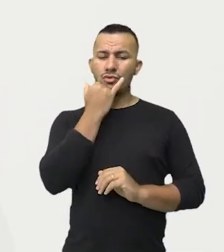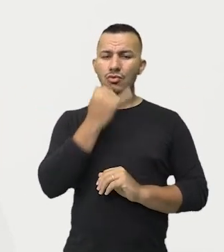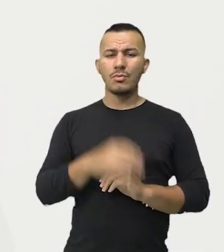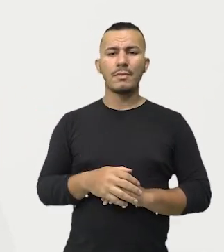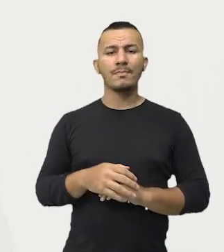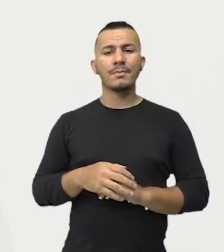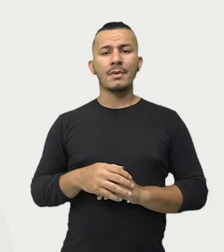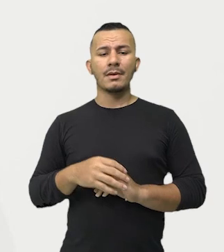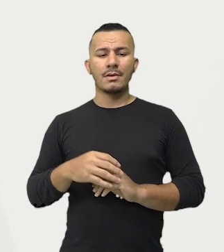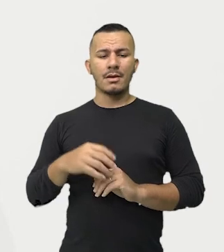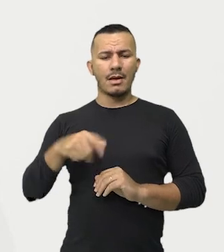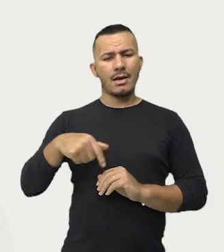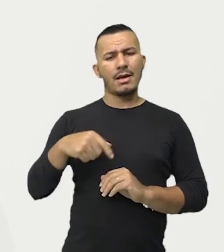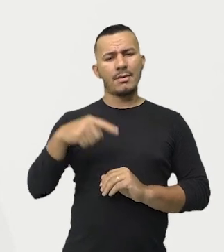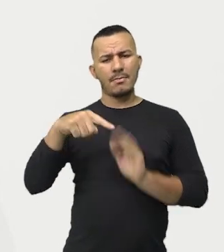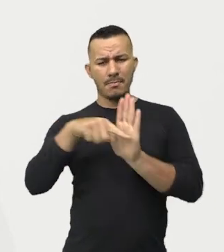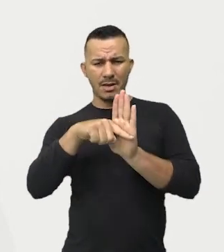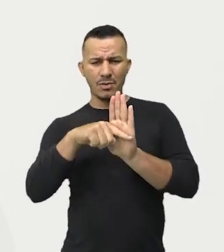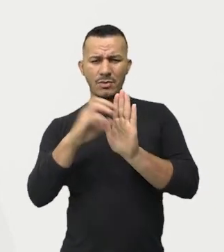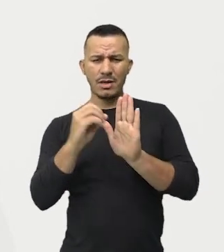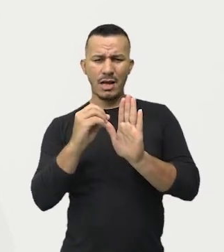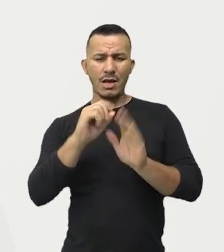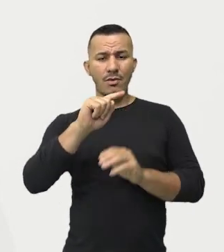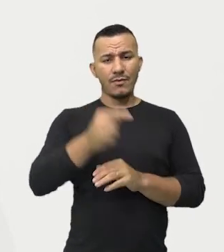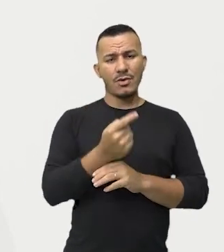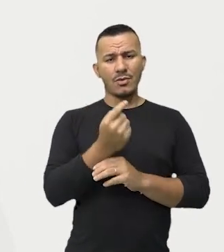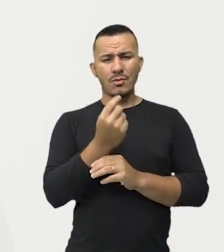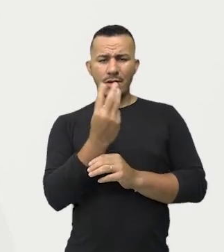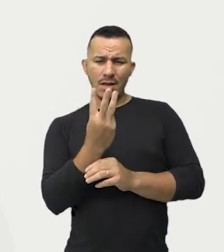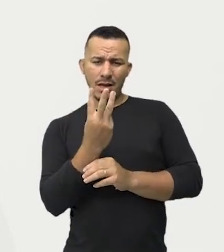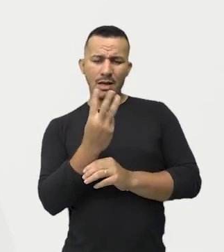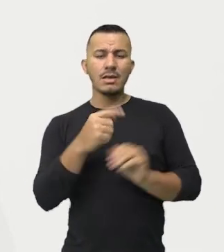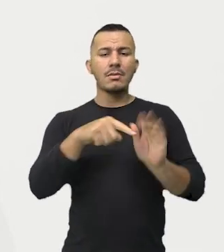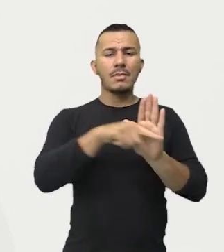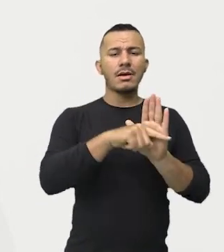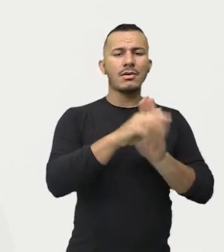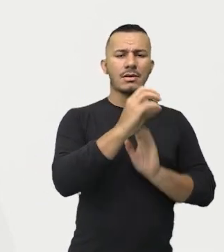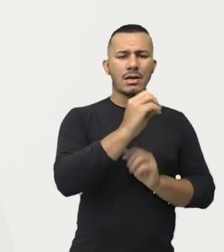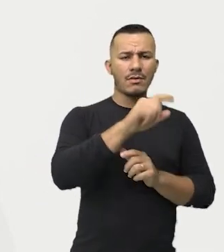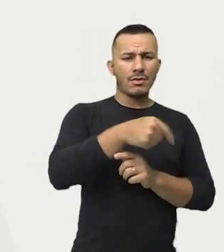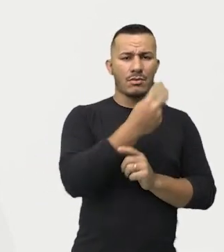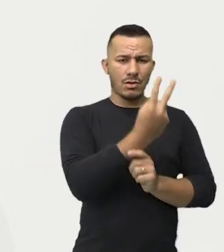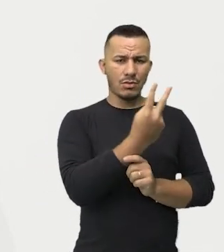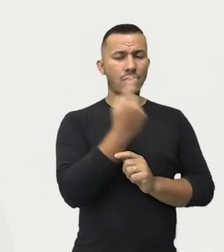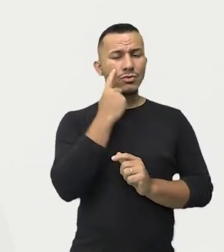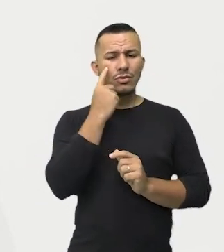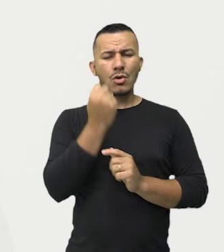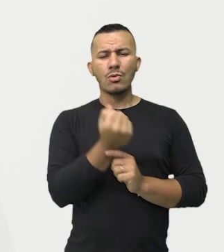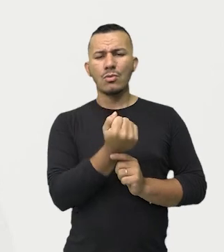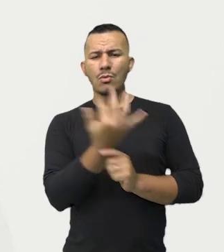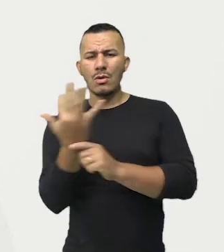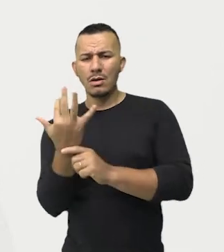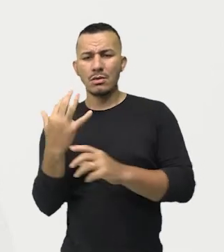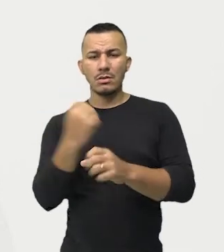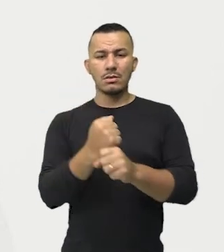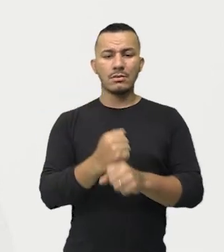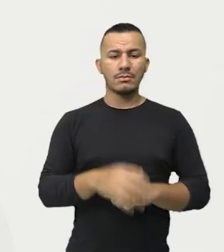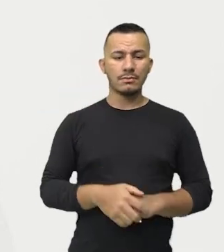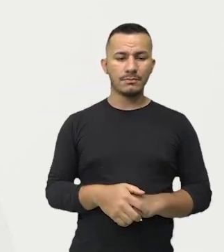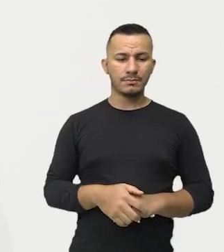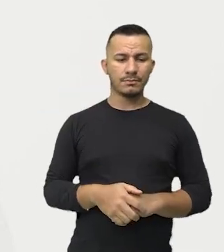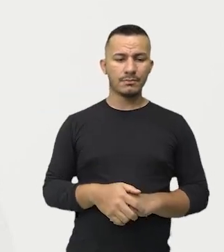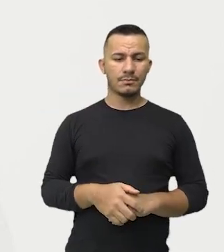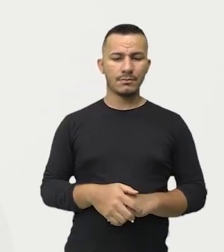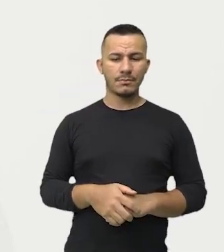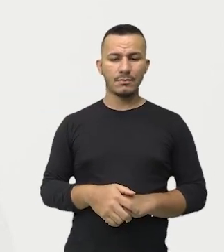entre menos 0,3 e menos 0,2, tá bom? E aí a gente vai contar, o 0,2, temos